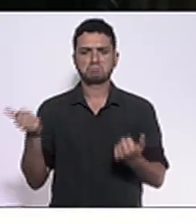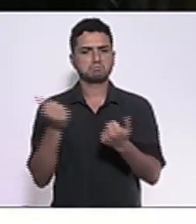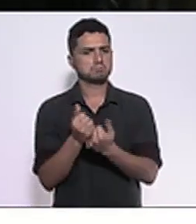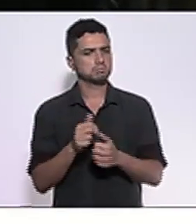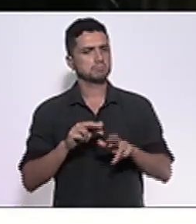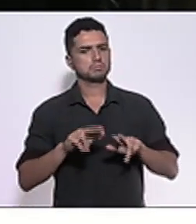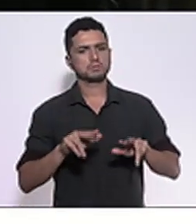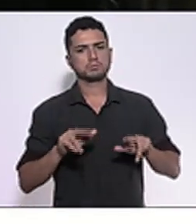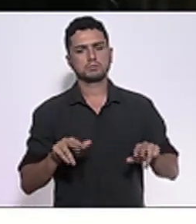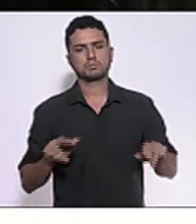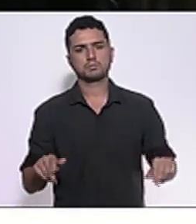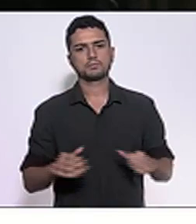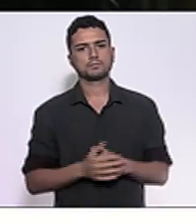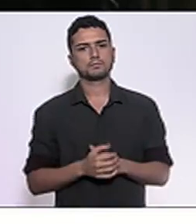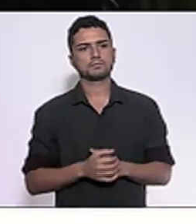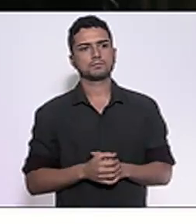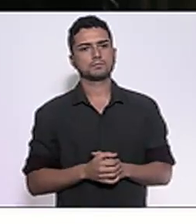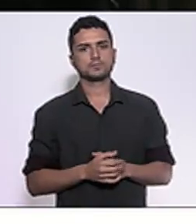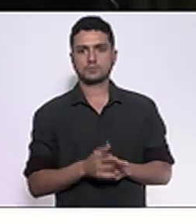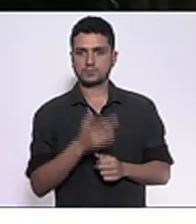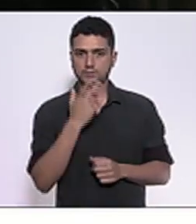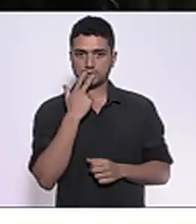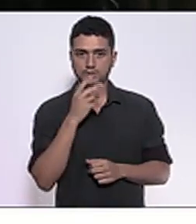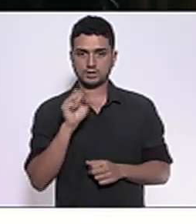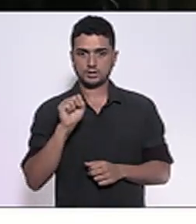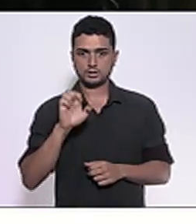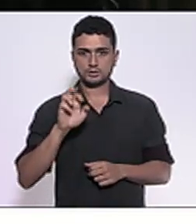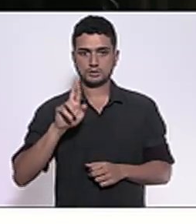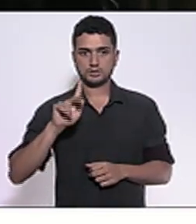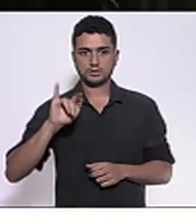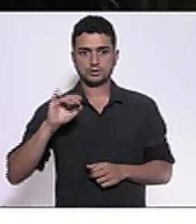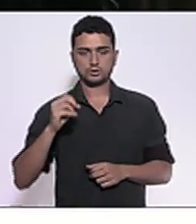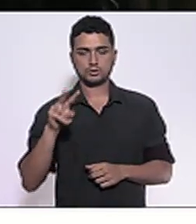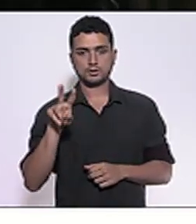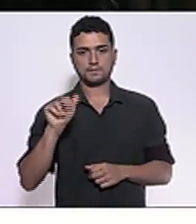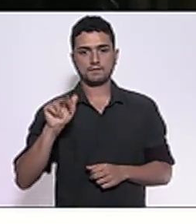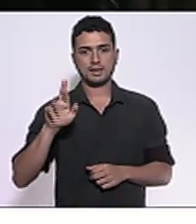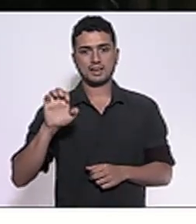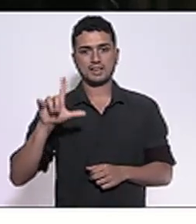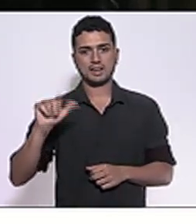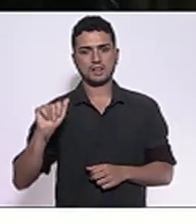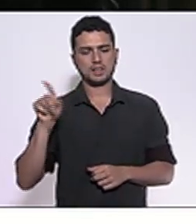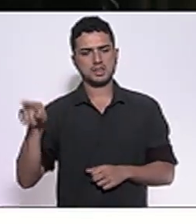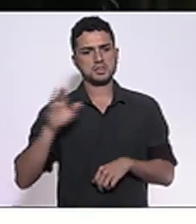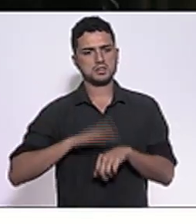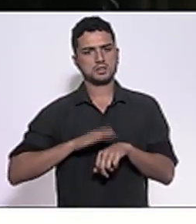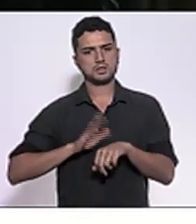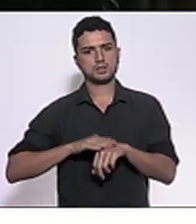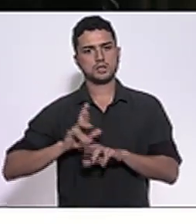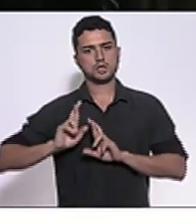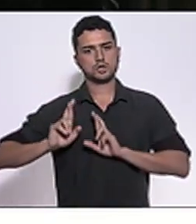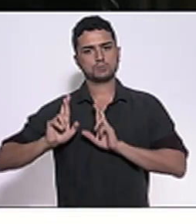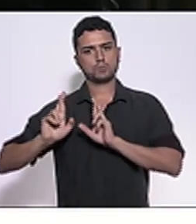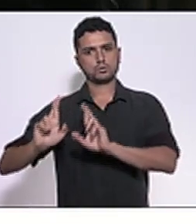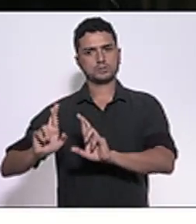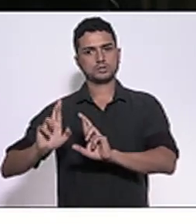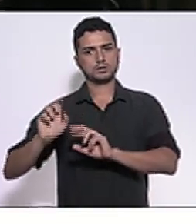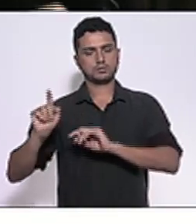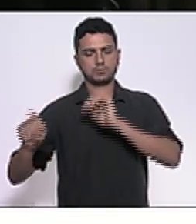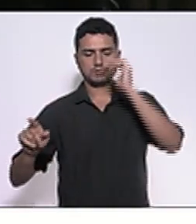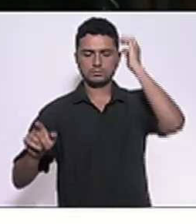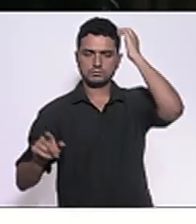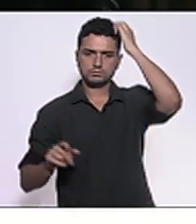menos 2 desembargadores, doutor. O Sérgio Varela é o desembargador responsável por isso no tribunal.